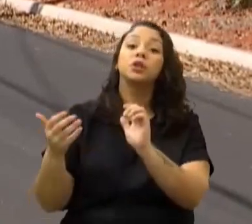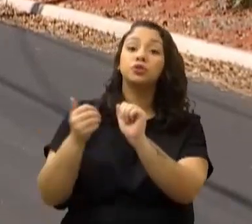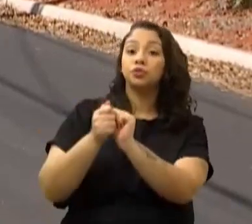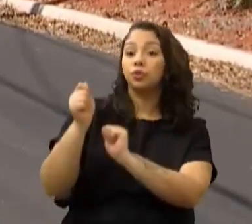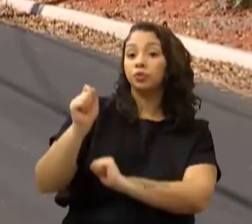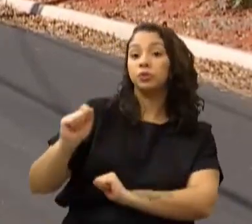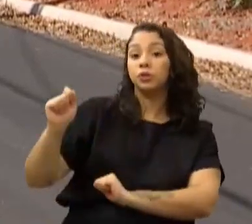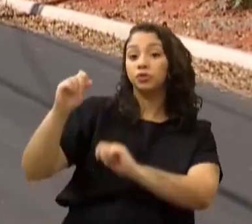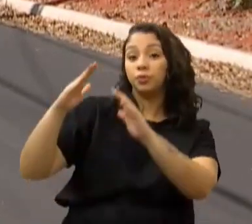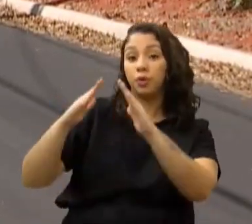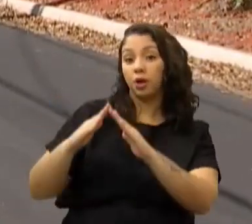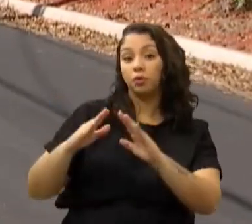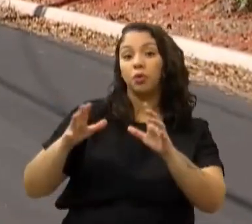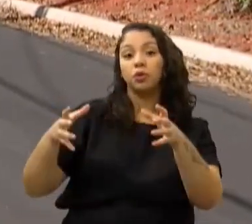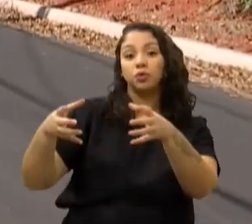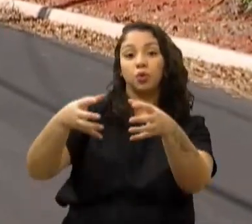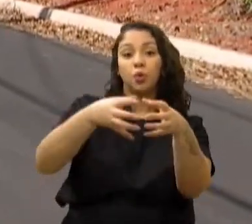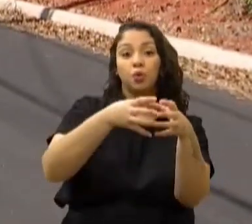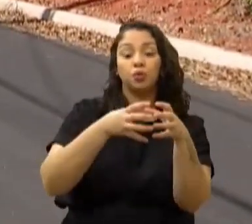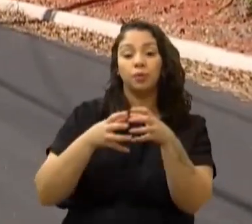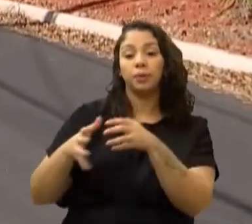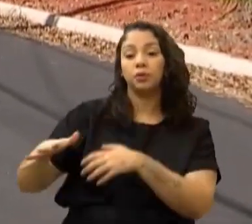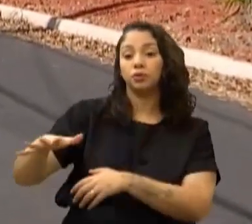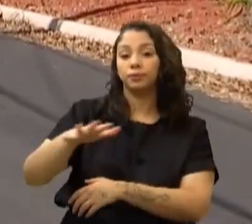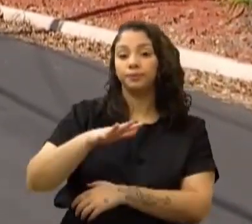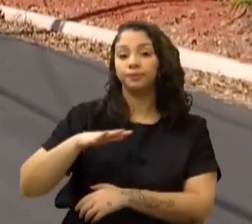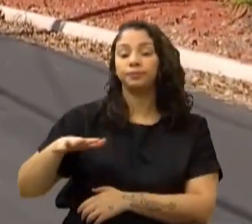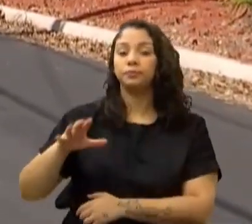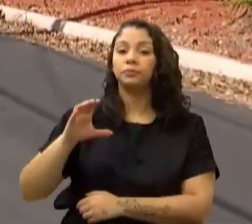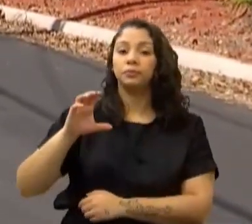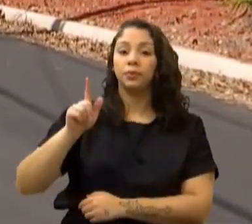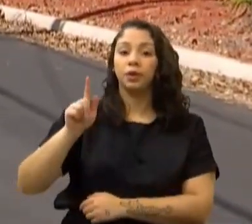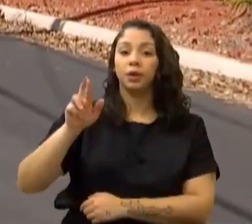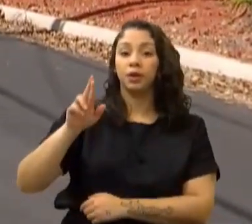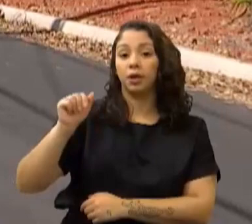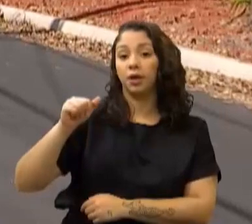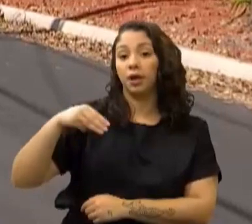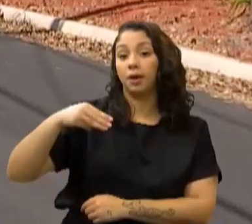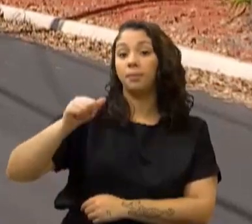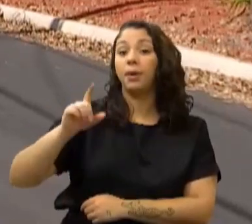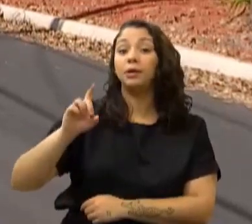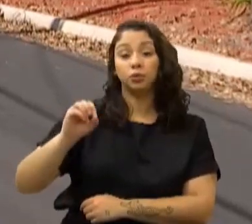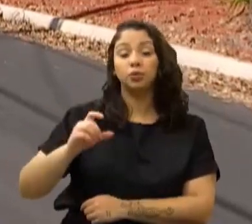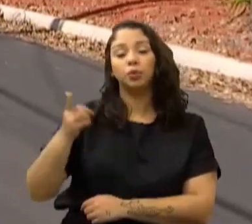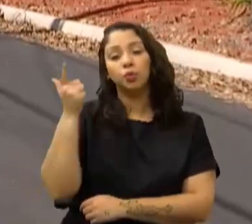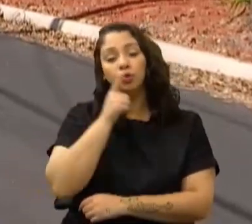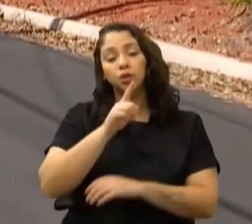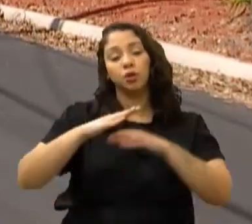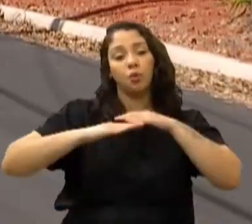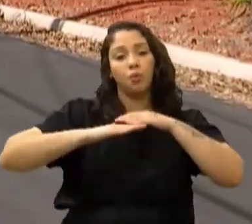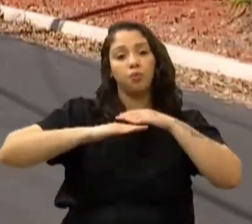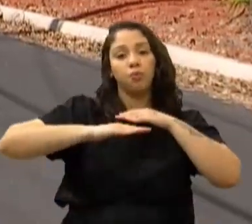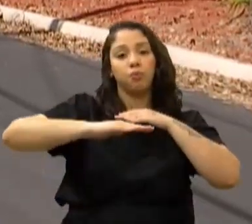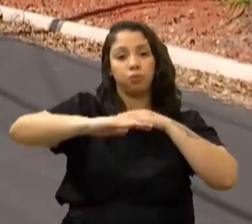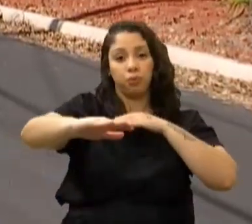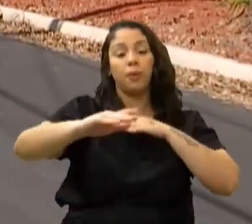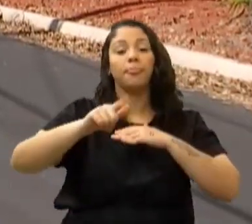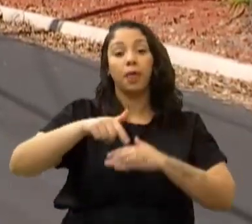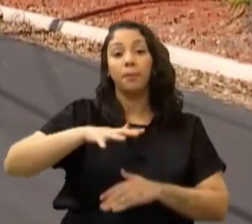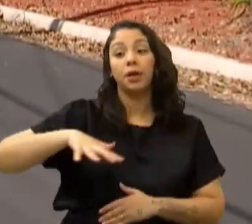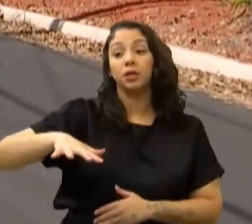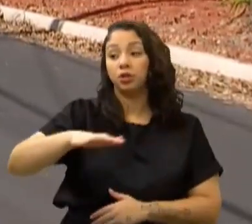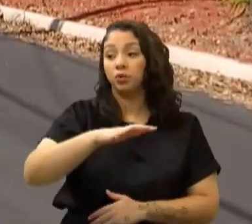com a Associação de Moradores e Condomínios da região do Gramado nós conseguimos o recapeamento é uma